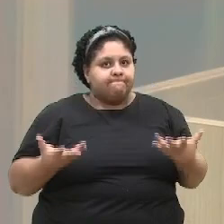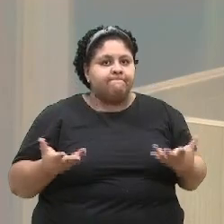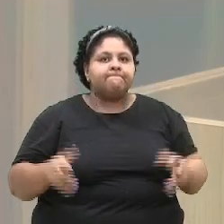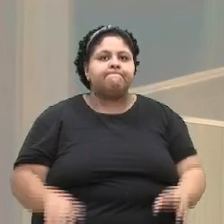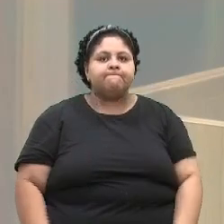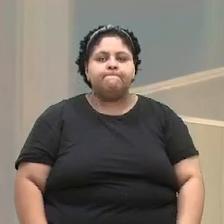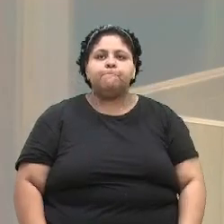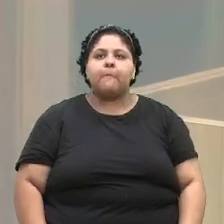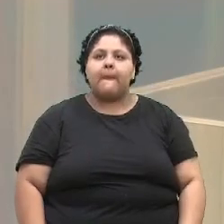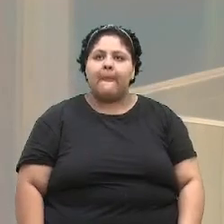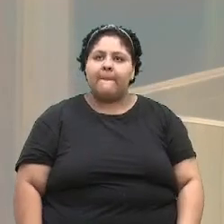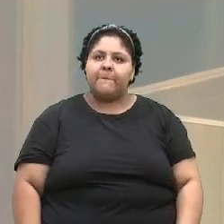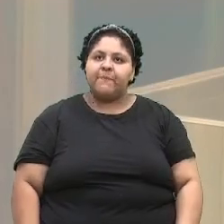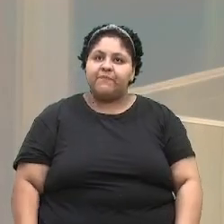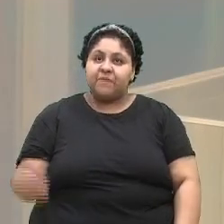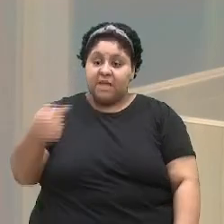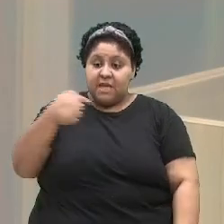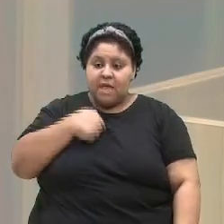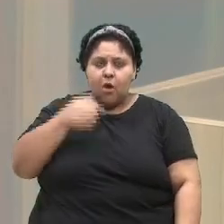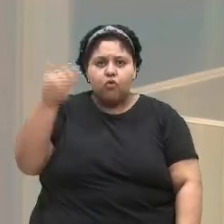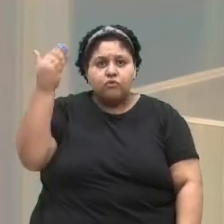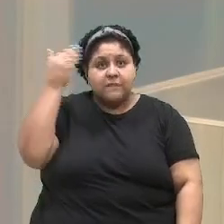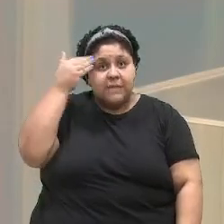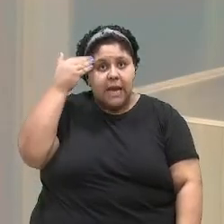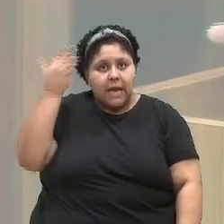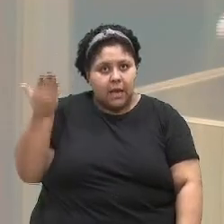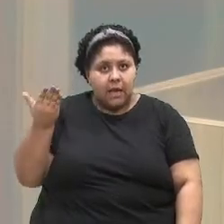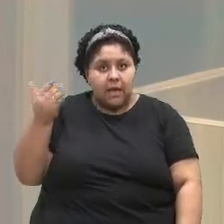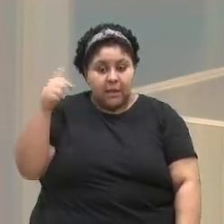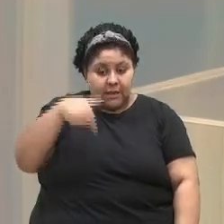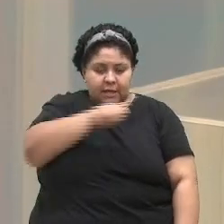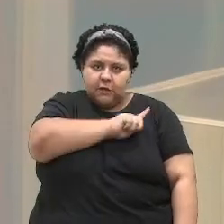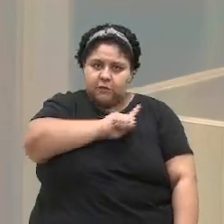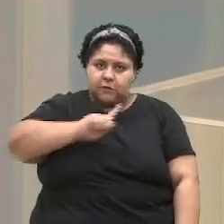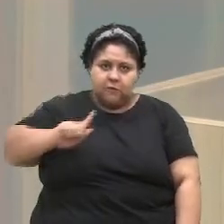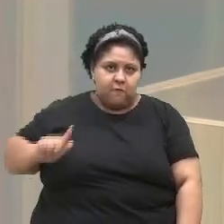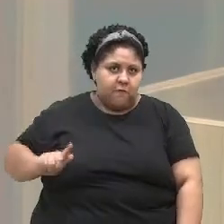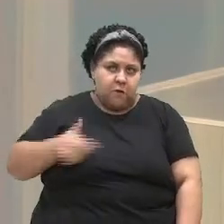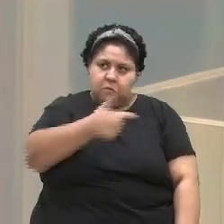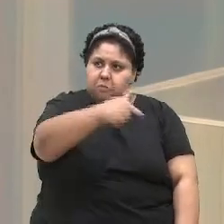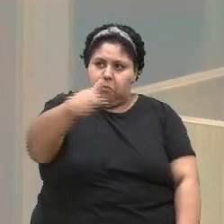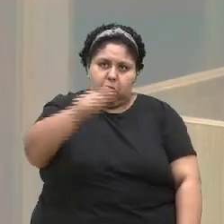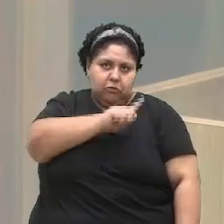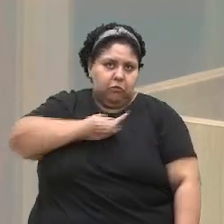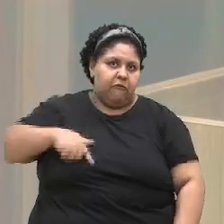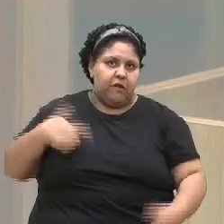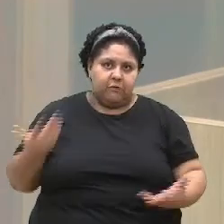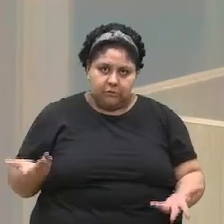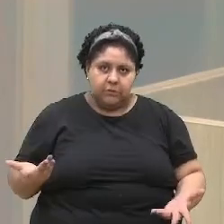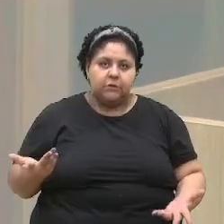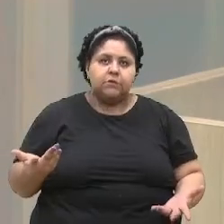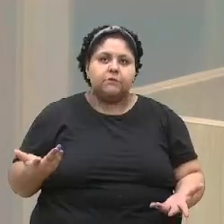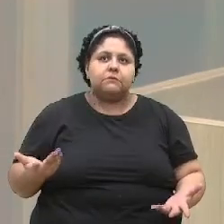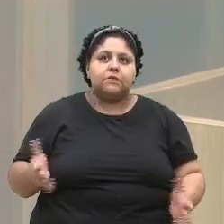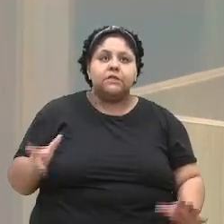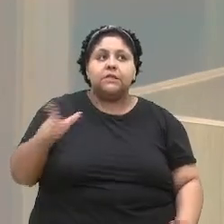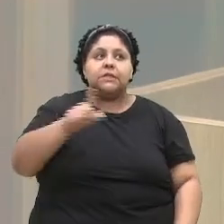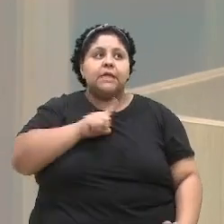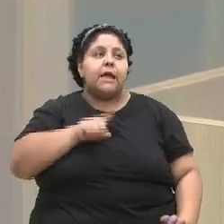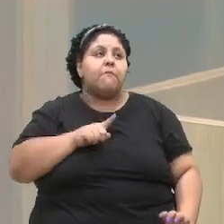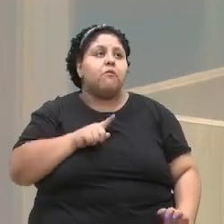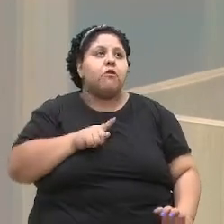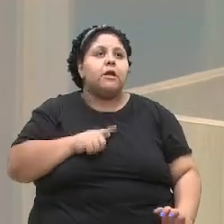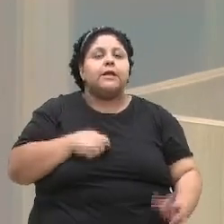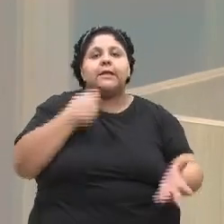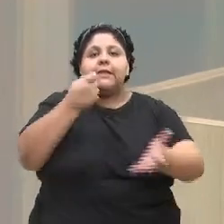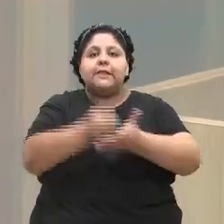desesperados e eu sei que esse governo aquele governo o outro governo Ah temos que defender